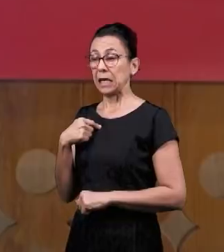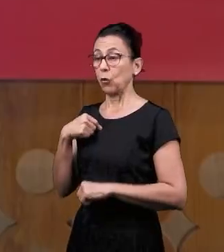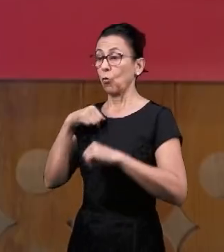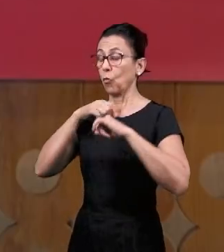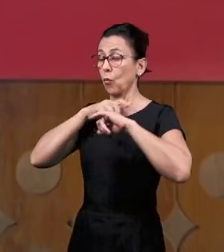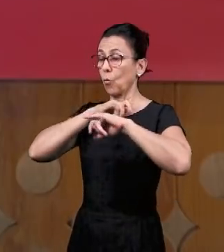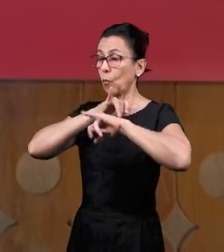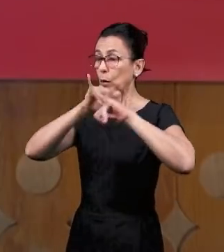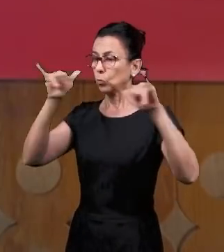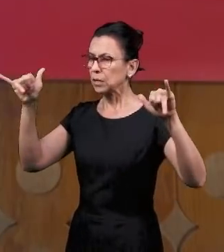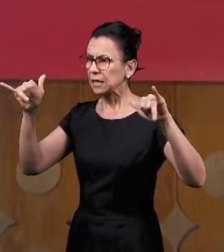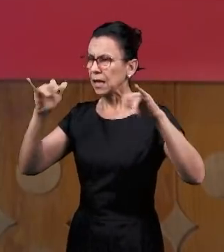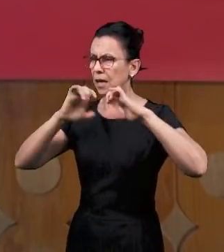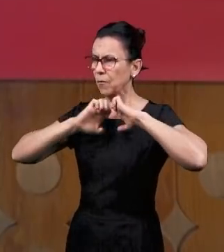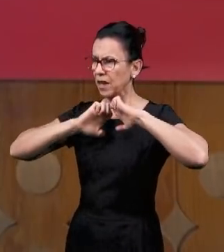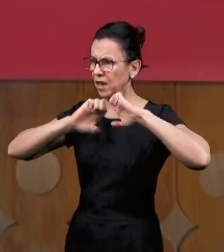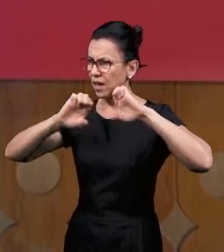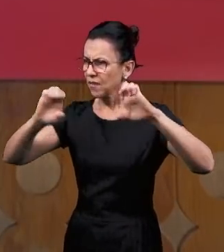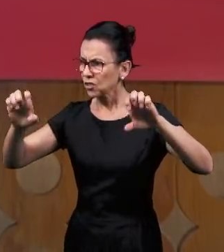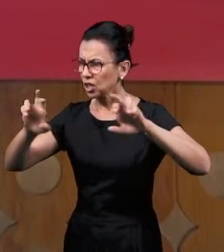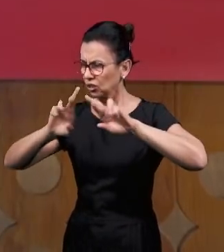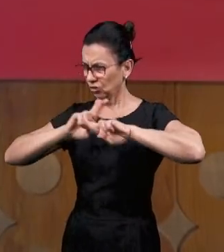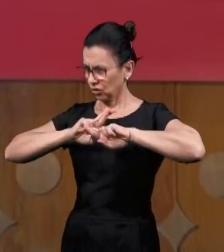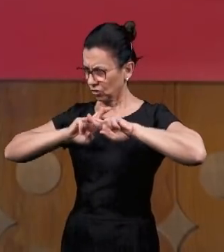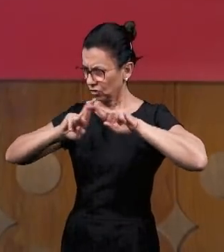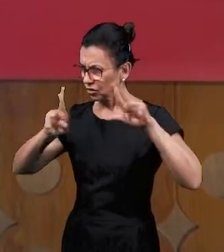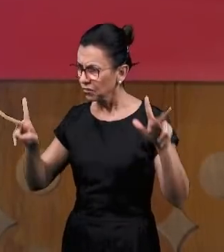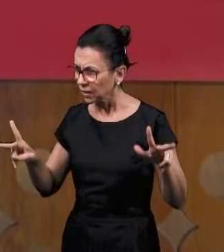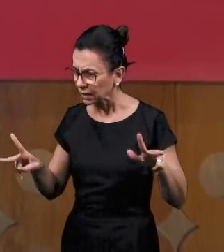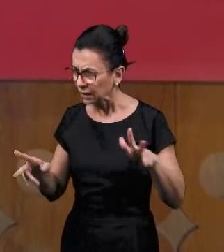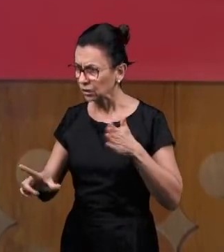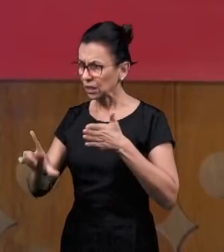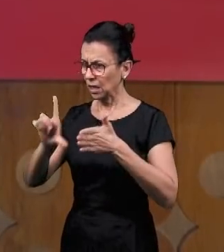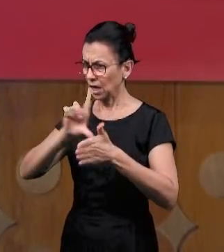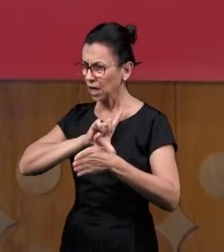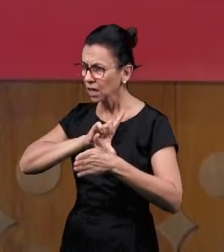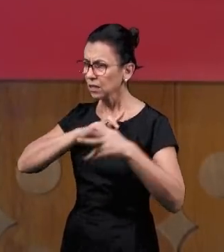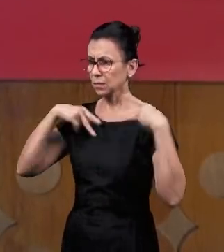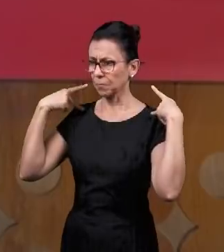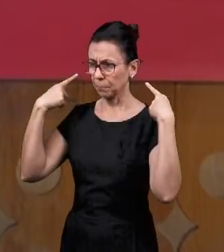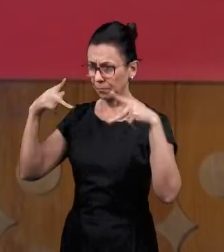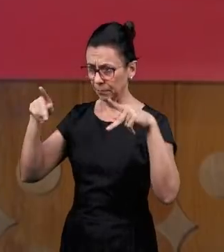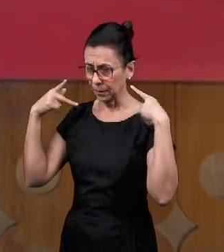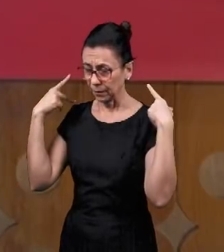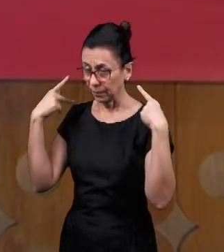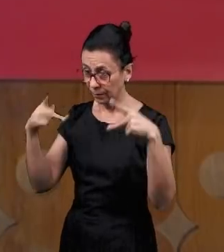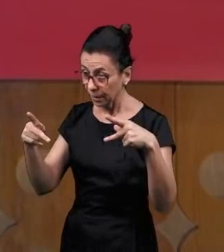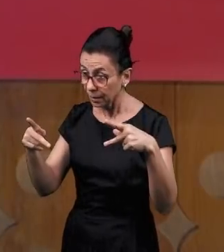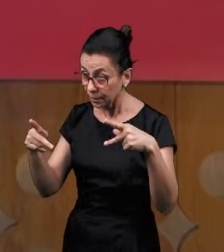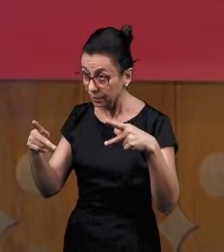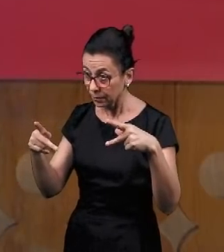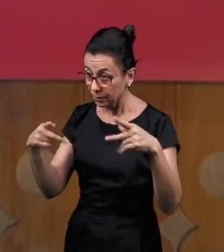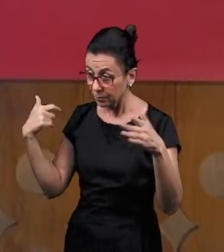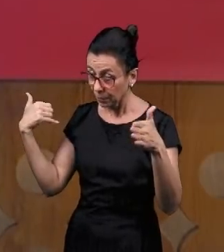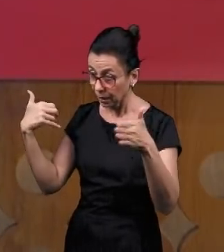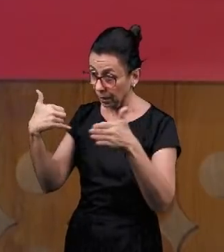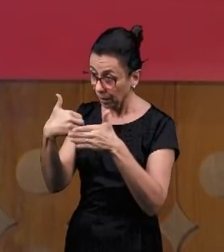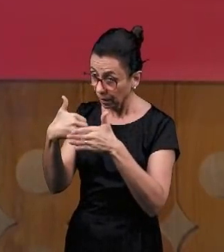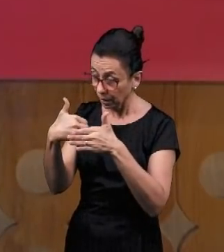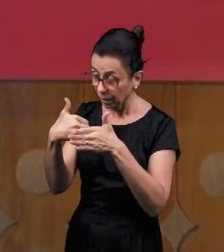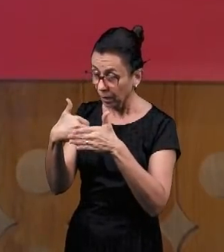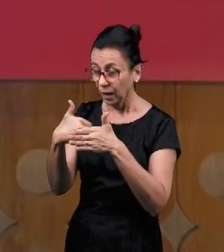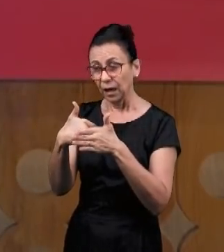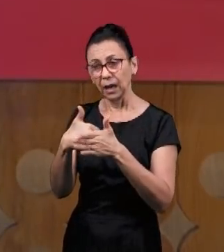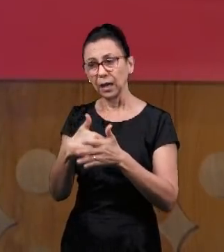evangelho diferente do que eu vos anunciei até aqui, seja eu